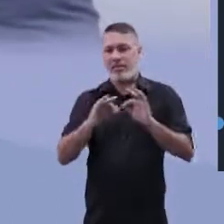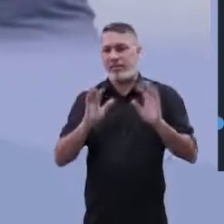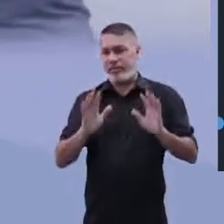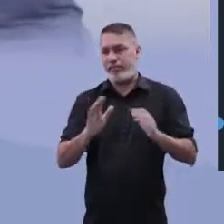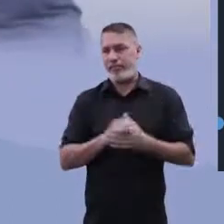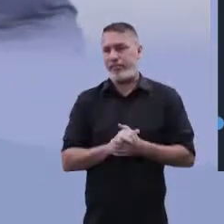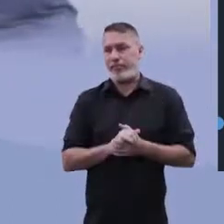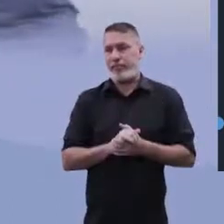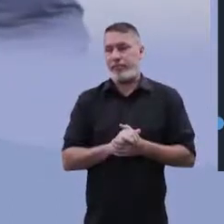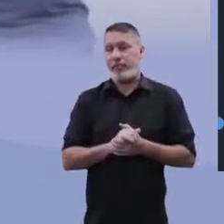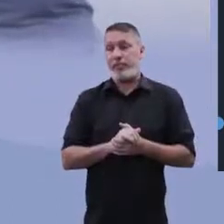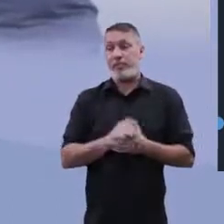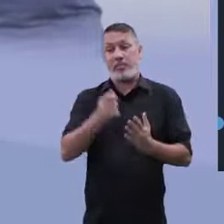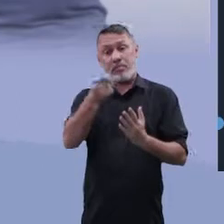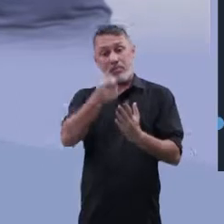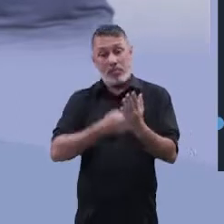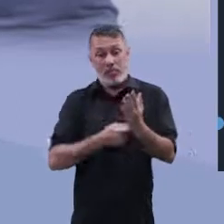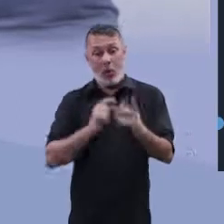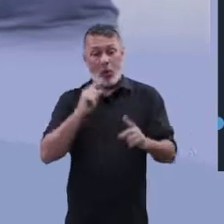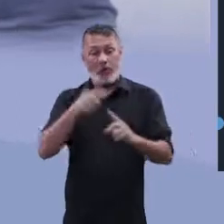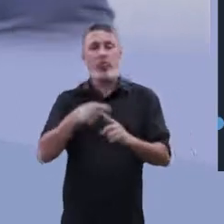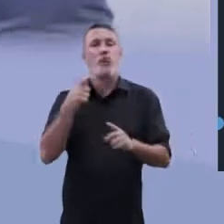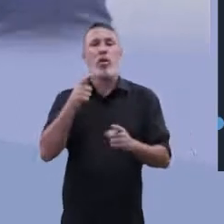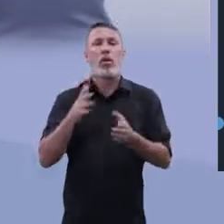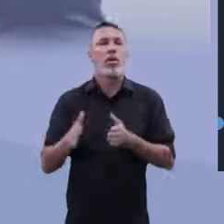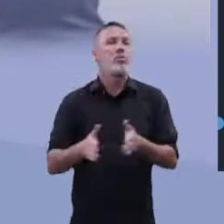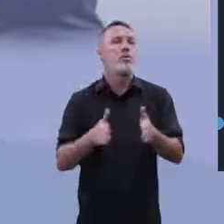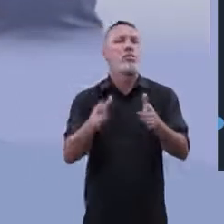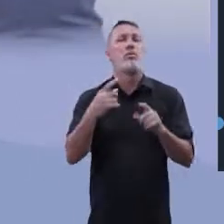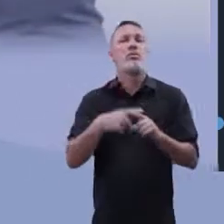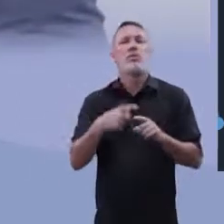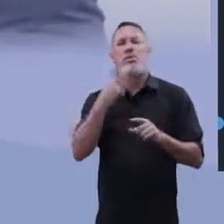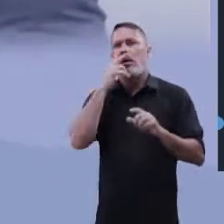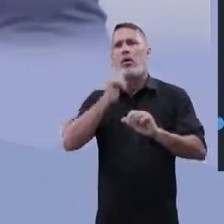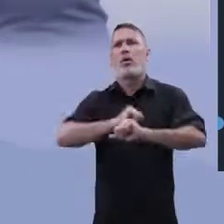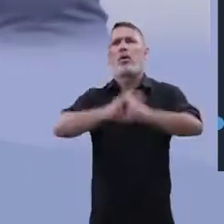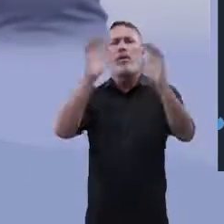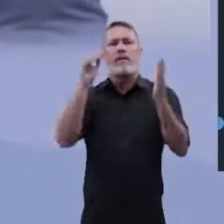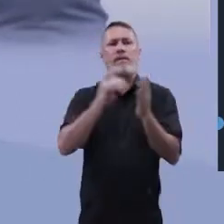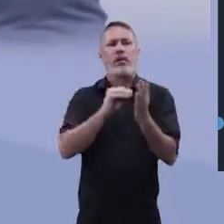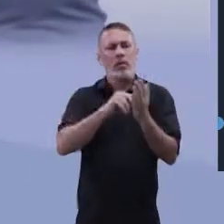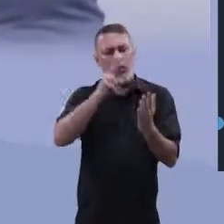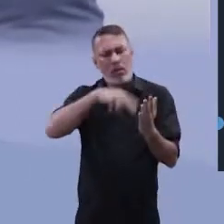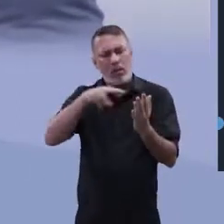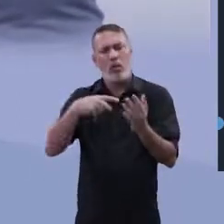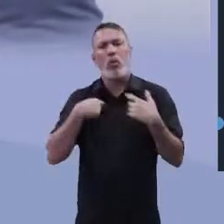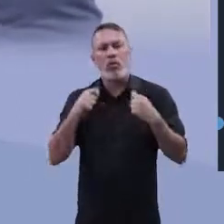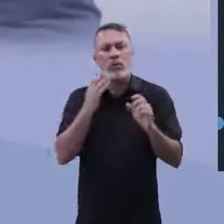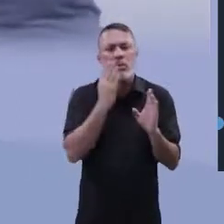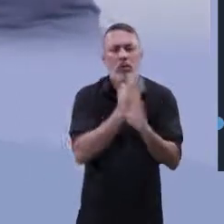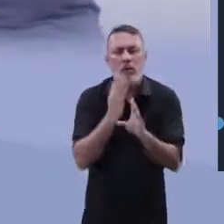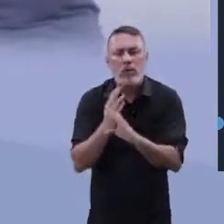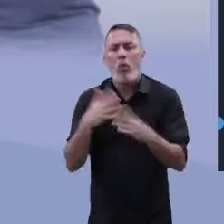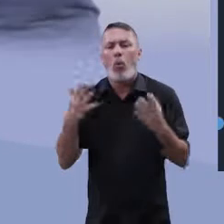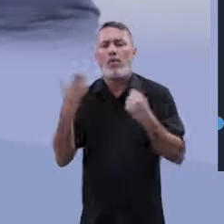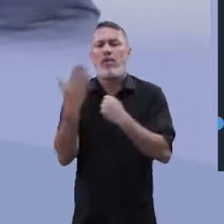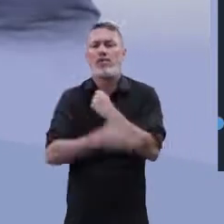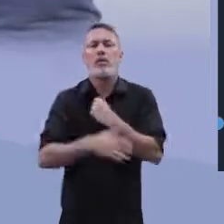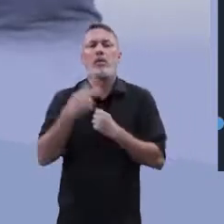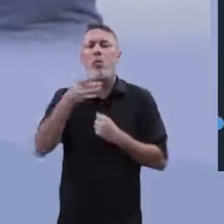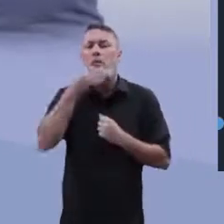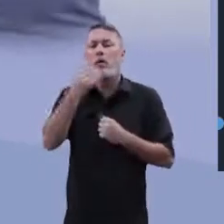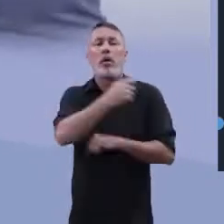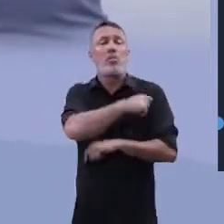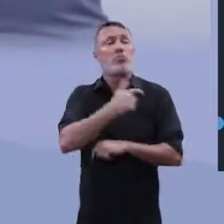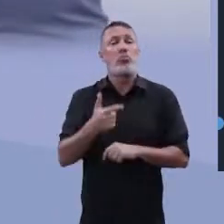daquela forma ali. A redação é definida como sem direção, por não ser possível identificar a